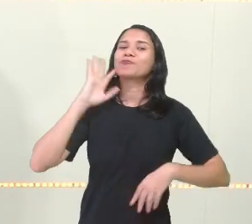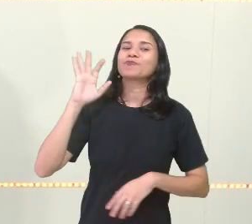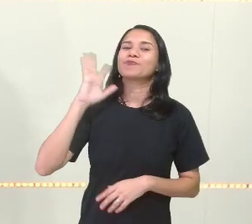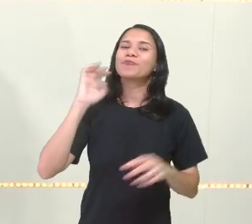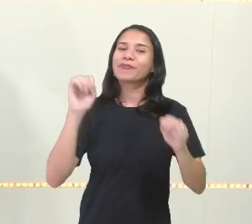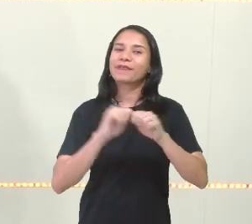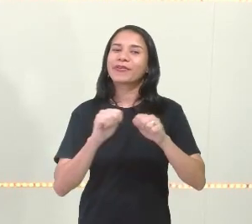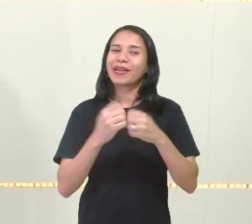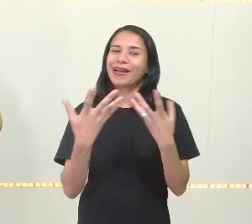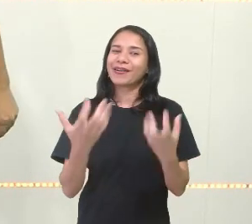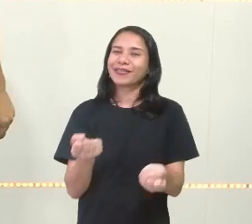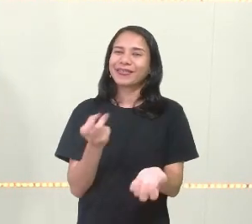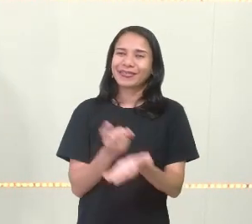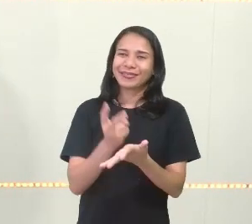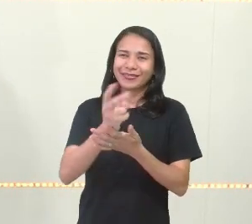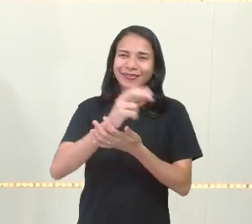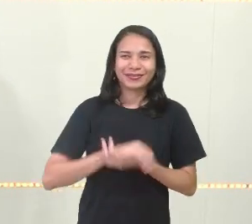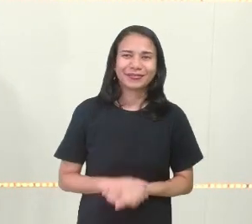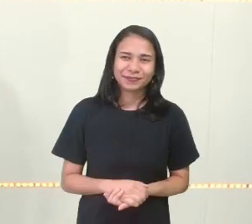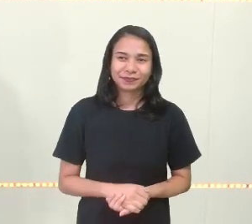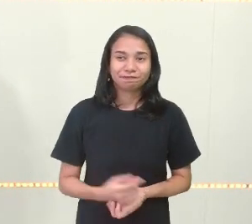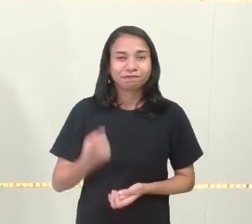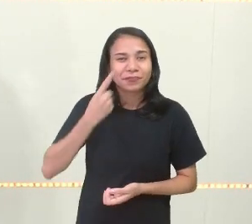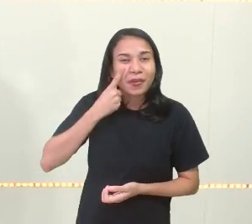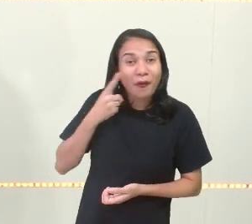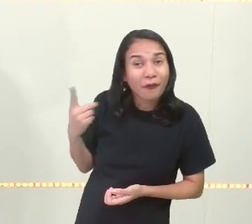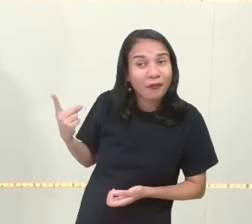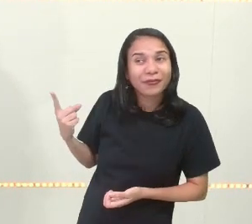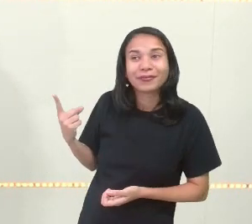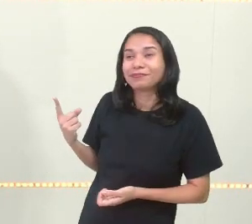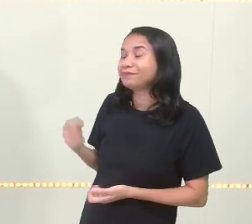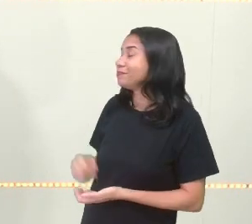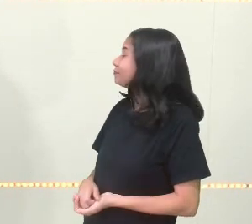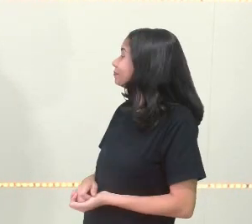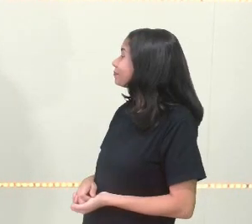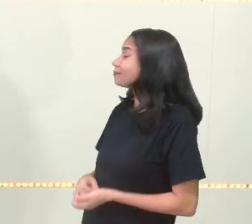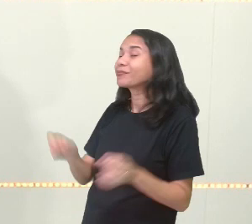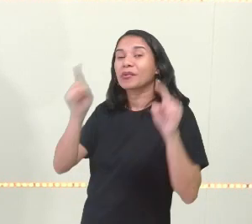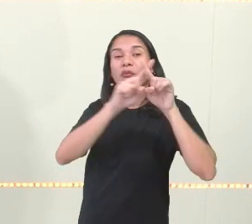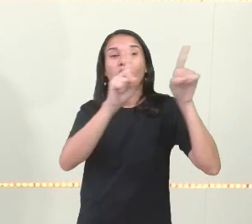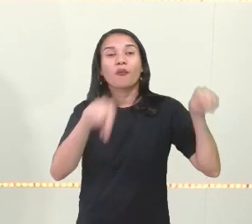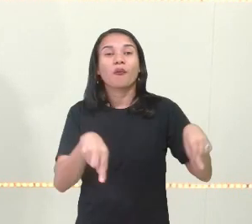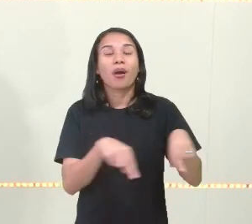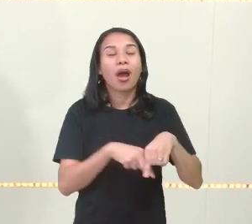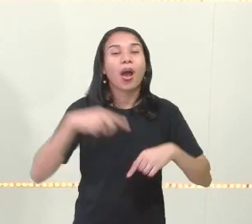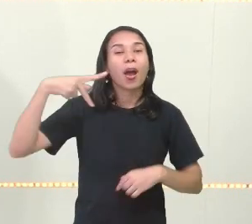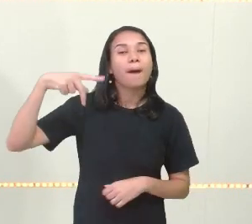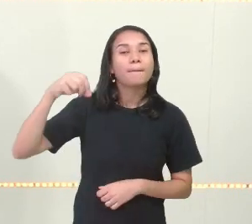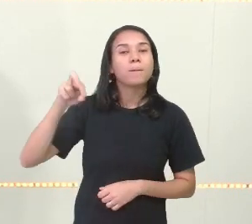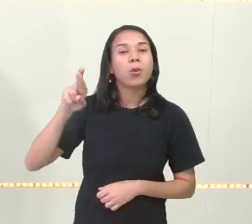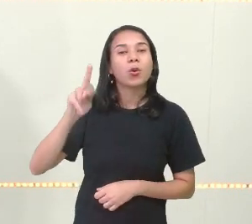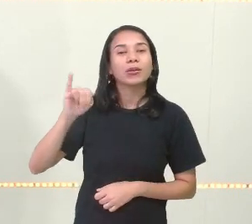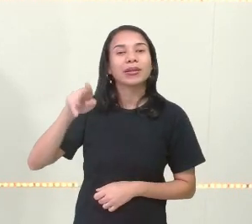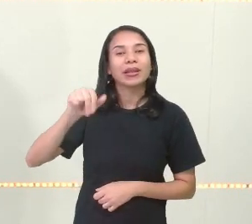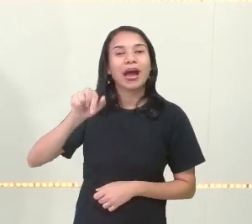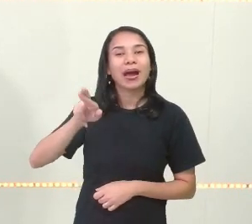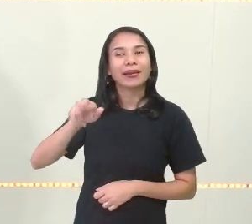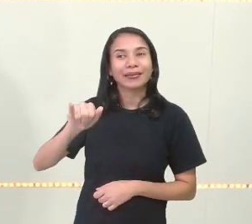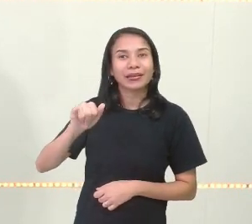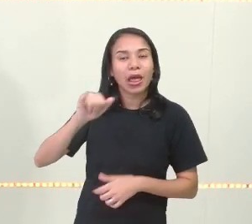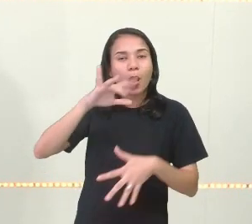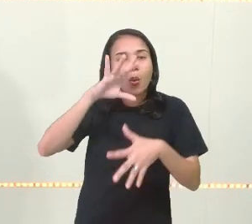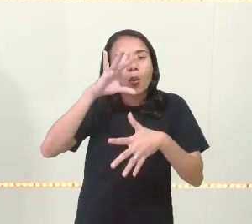aqui. Mas vamos seguir aqui no nosso assunto. Olha só outros quadros dele. Que coisa linda, né? Olha